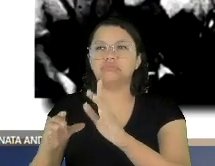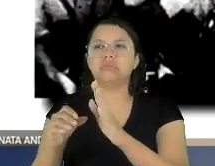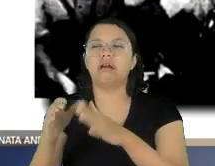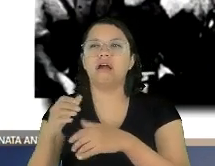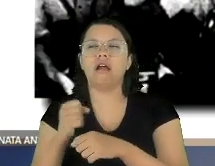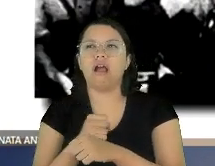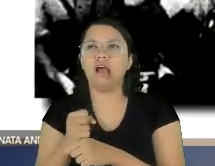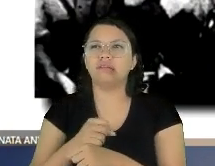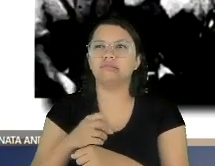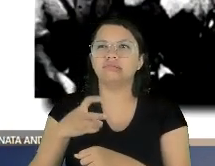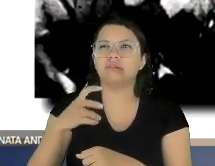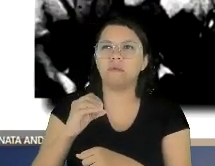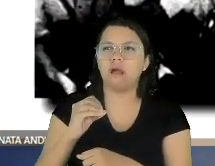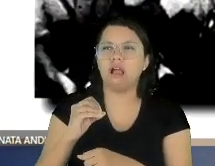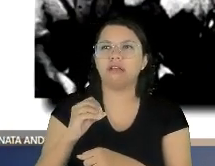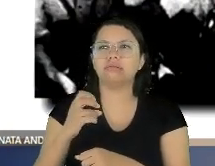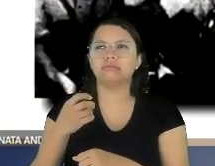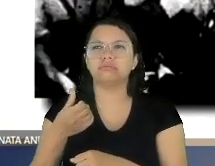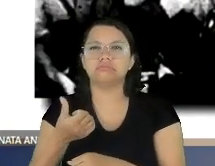60.